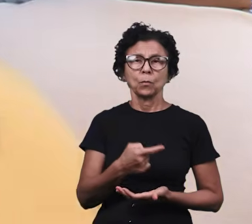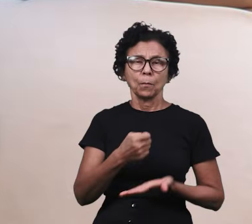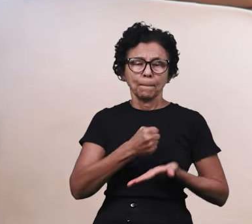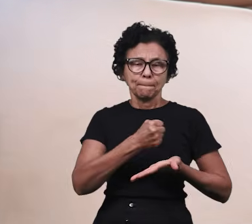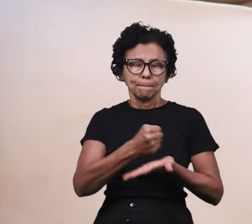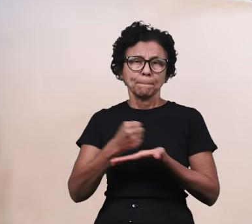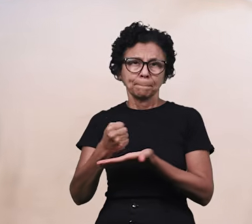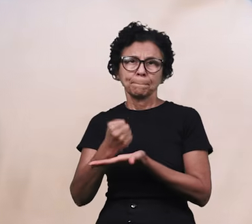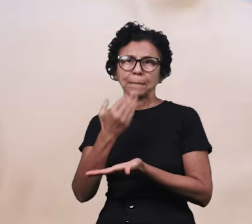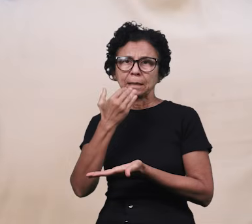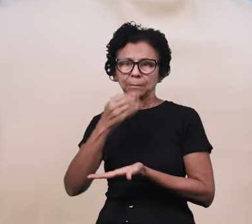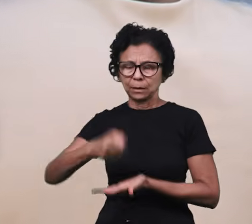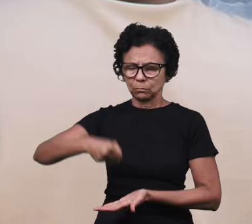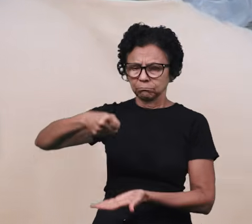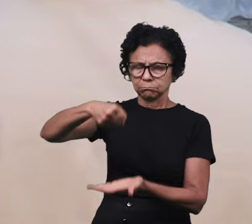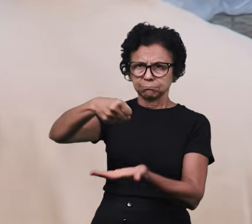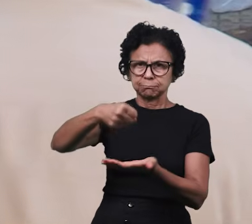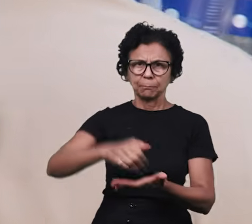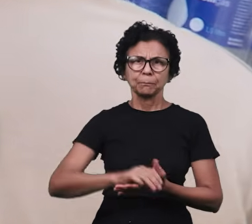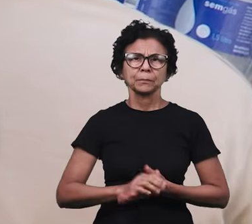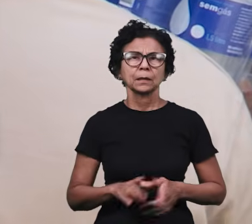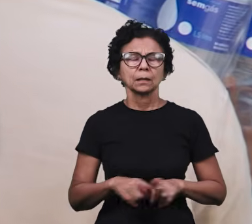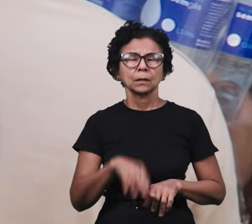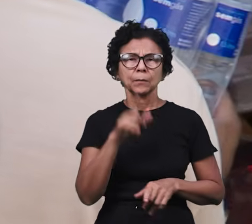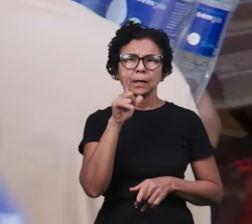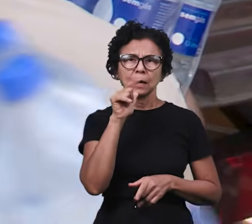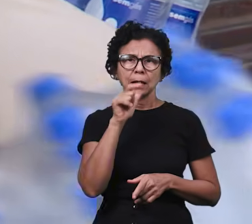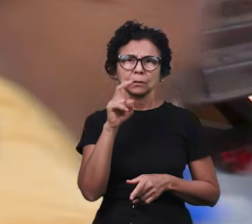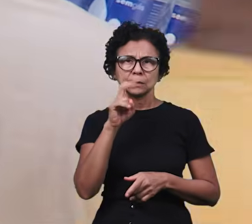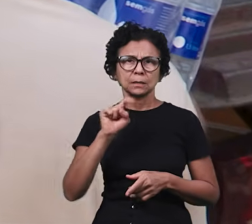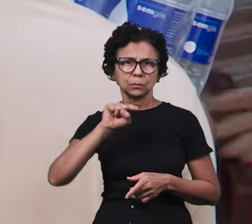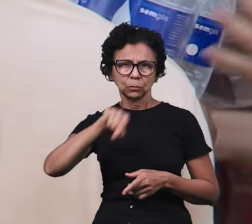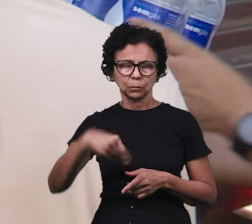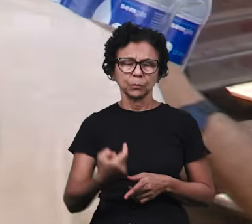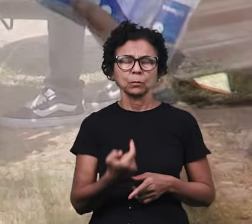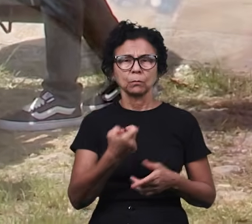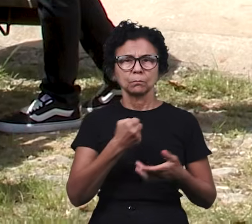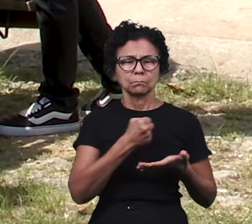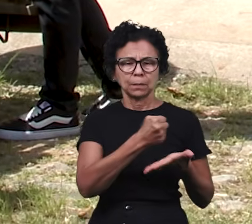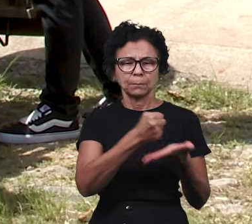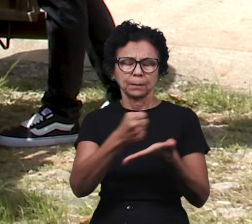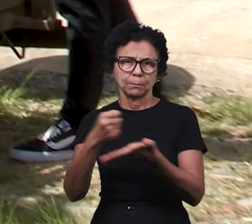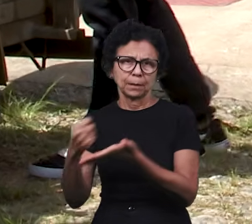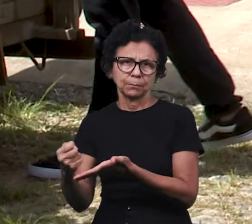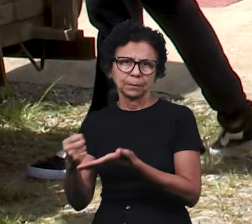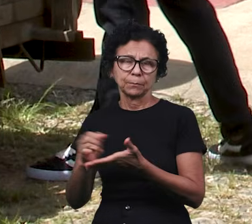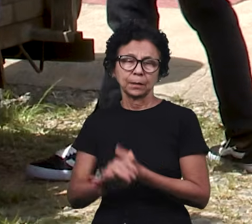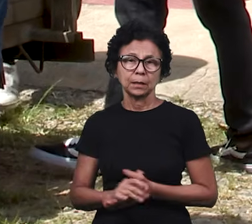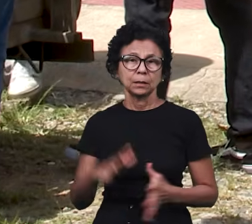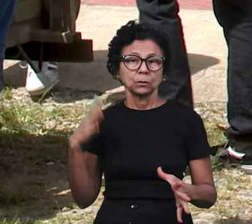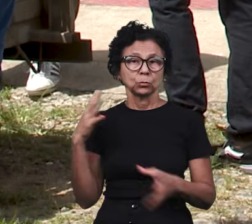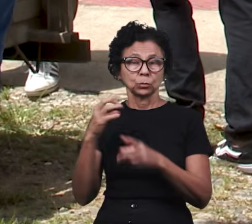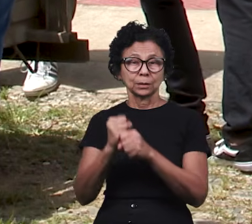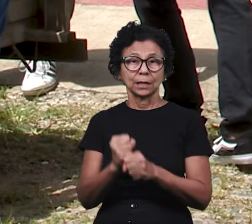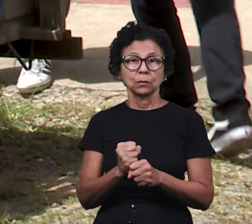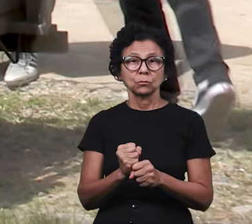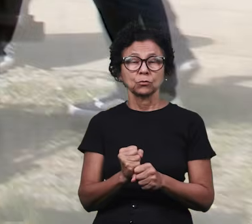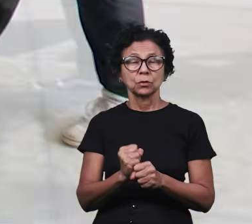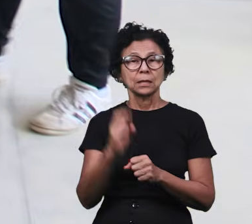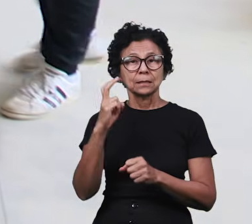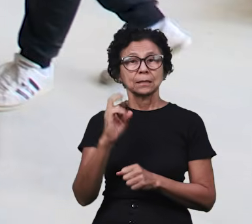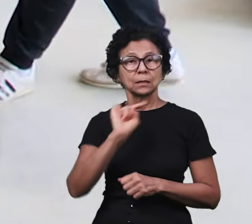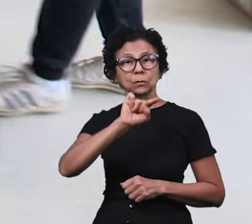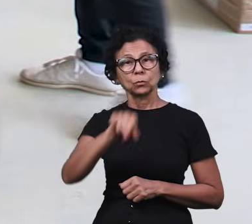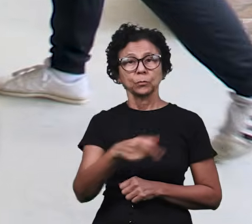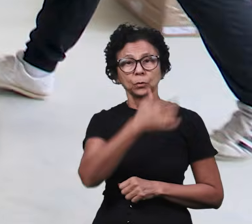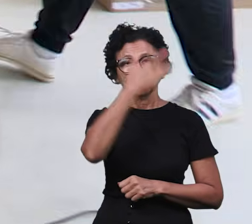litros de água potável, entregues beneficiando cerca de 20.000 pessoas. No segundo momento, a reconstrução